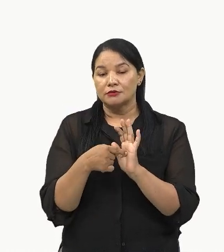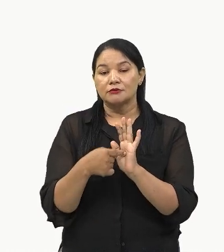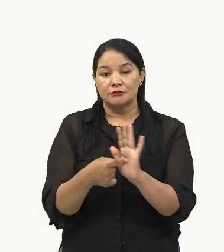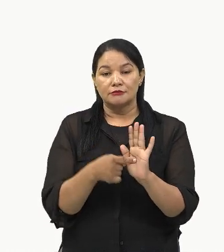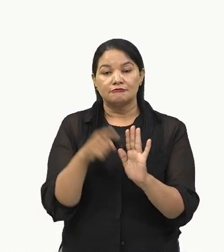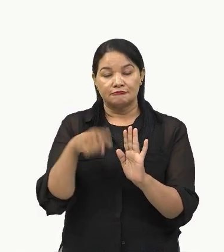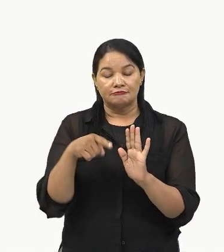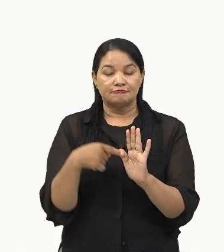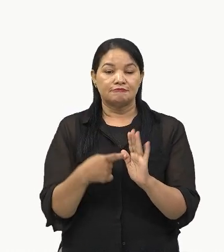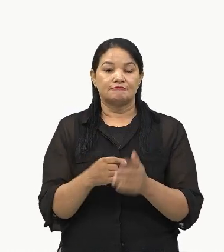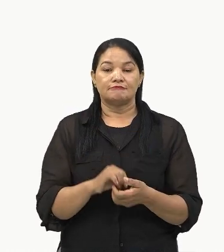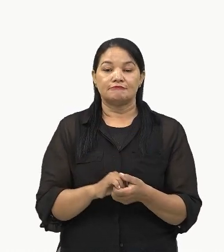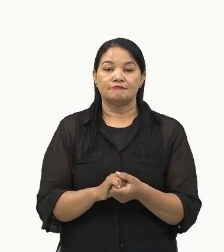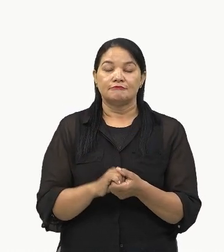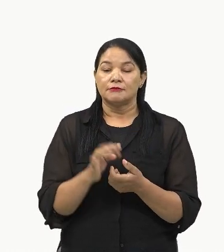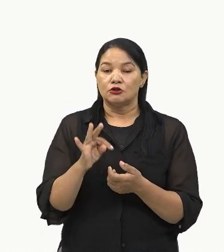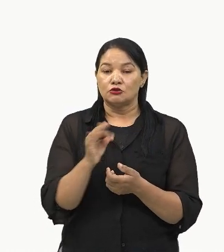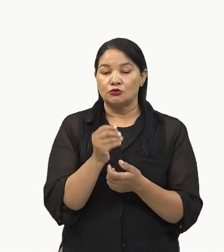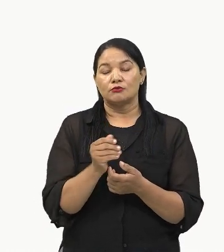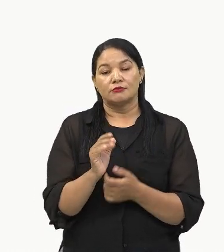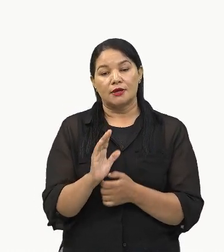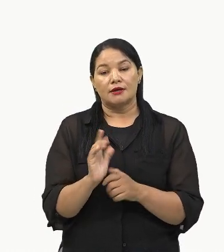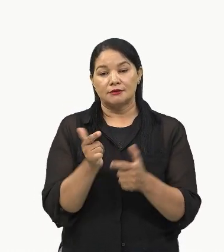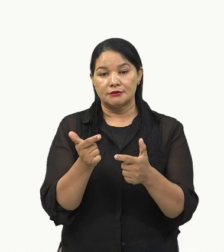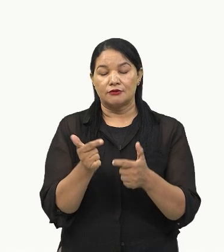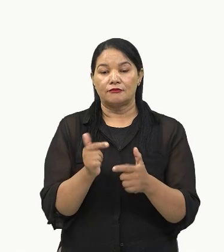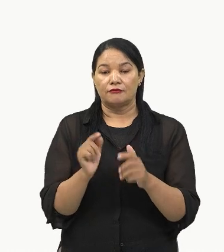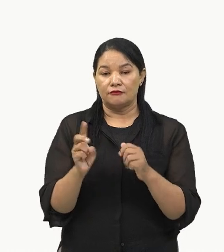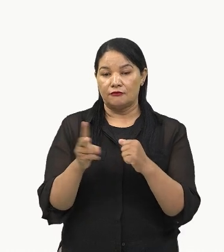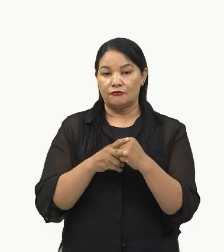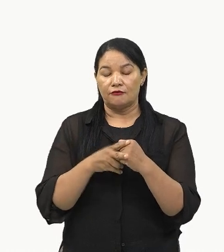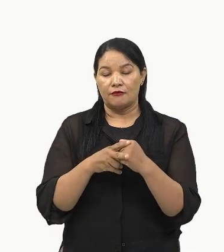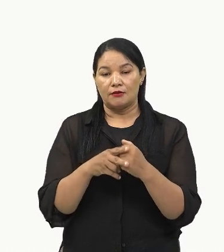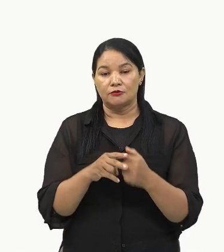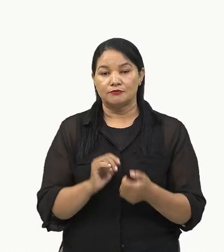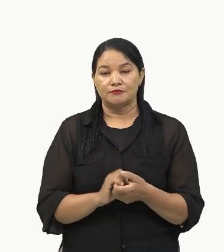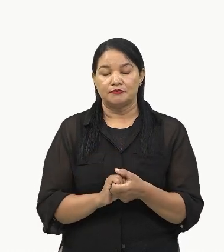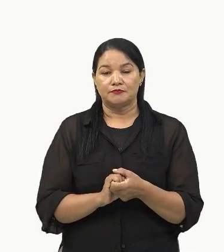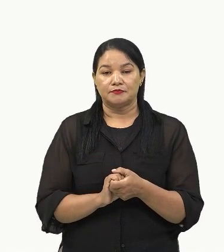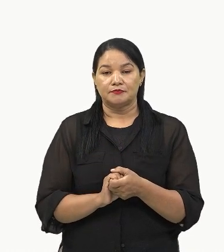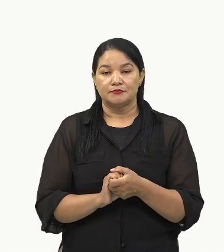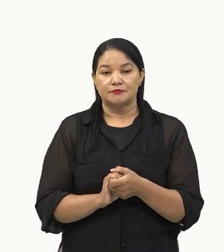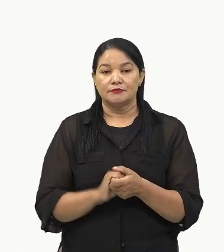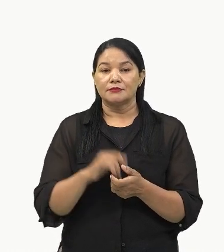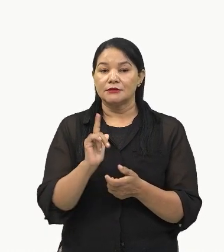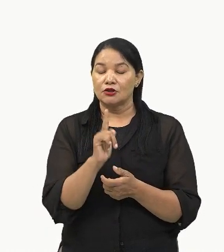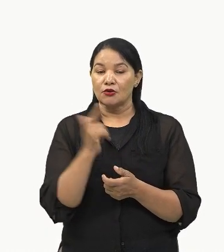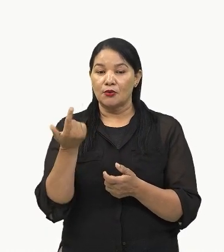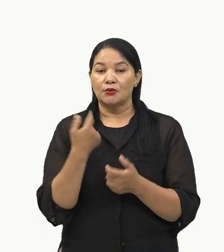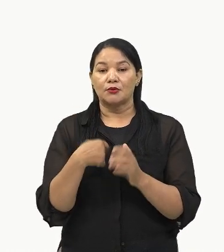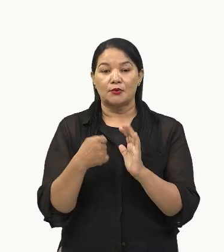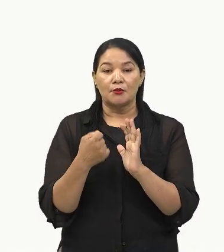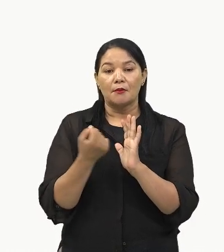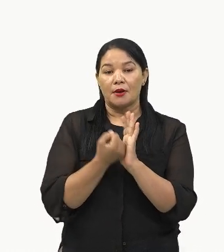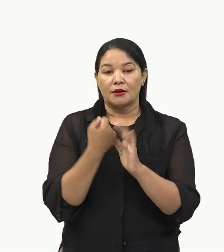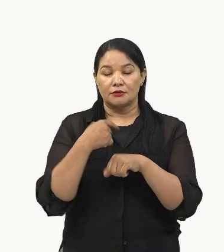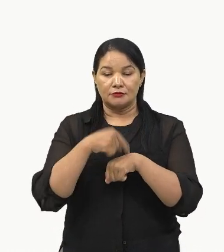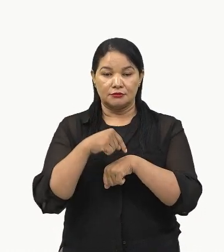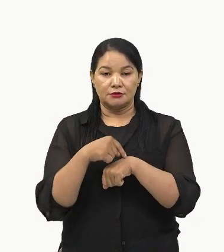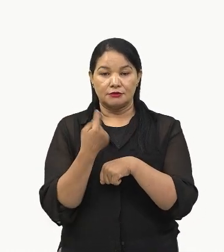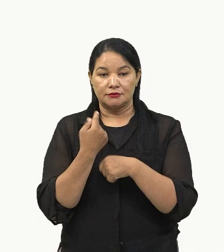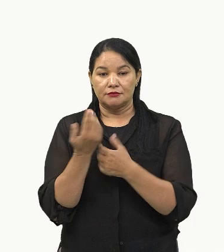que aponta toda a ação verbal, ok? Vamos para los marcadores